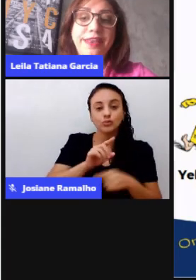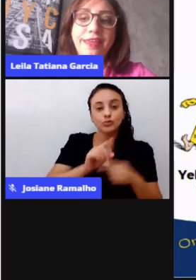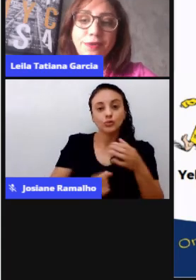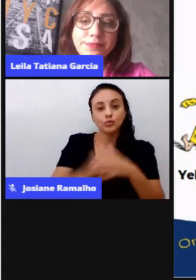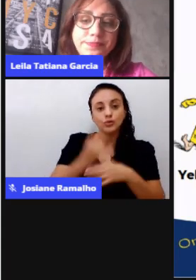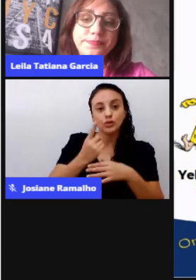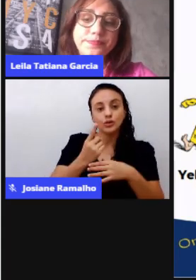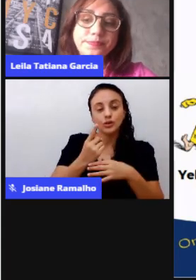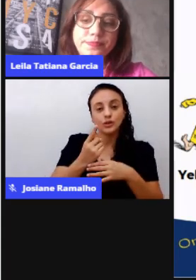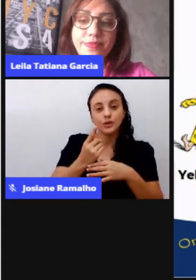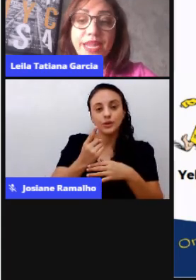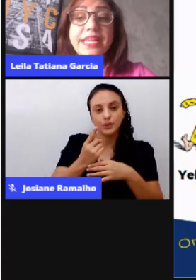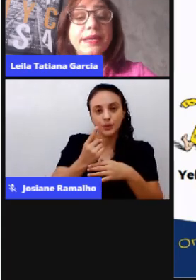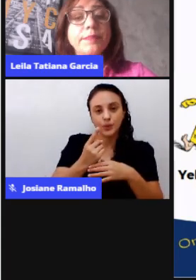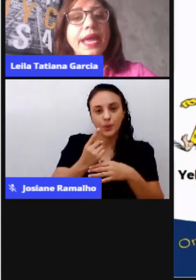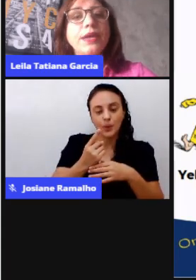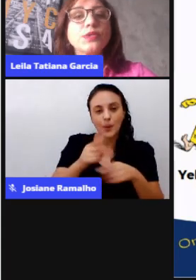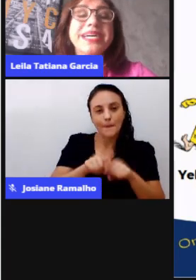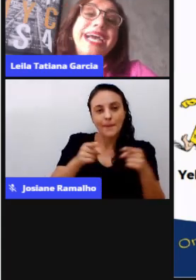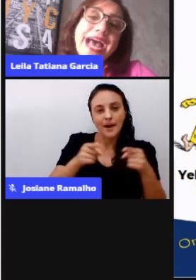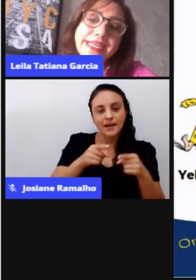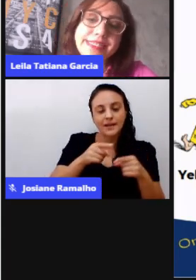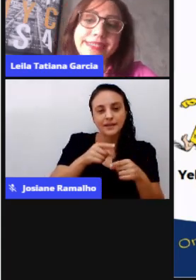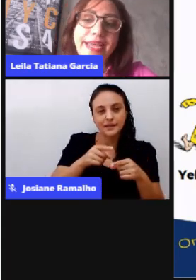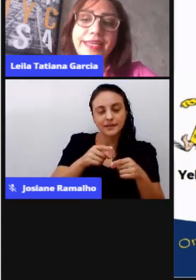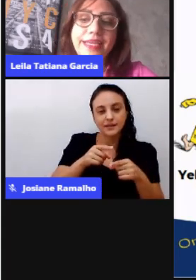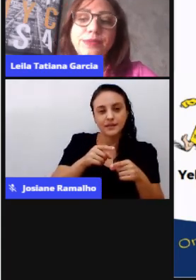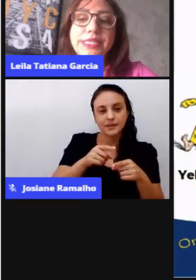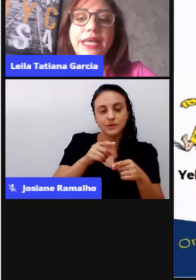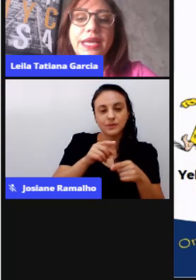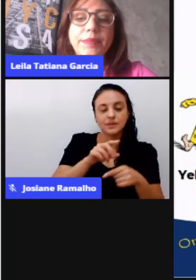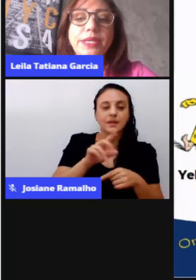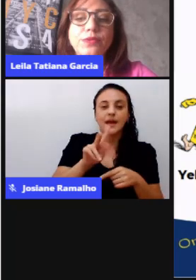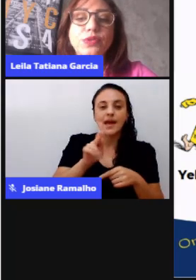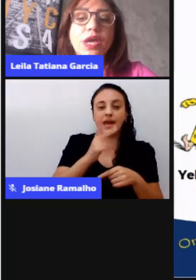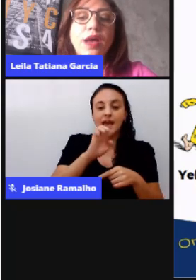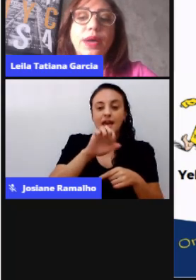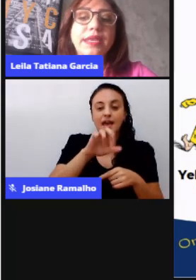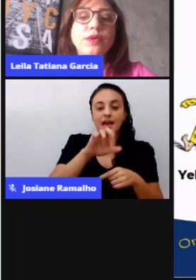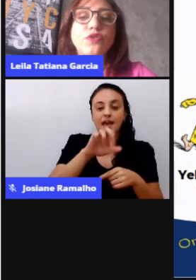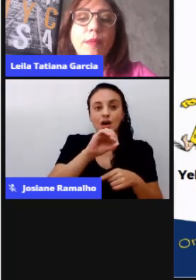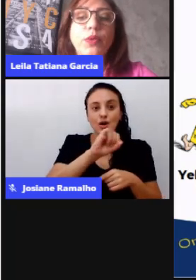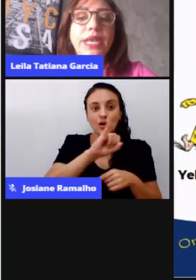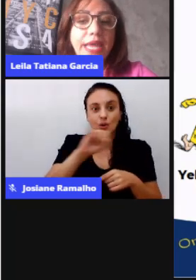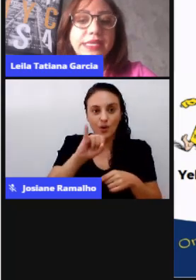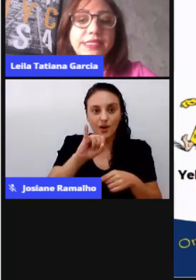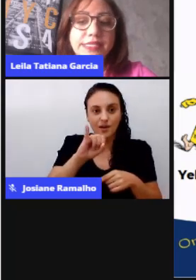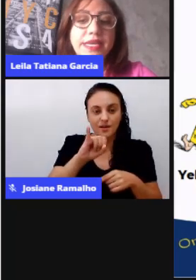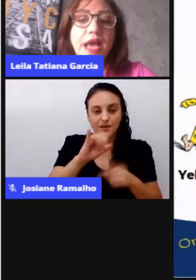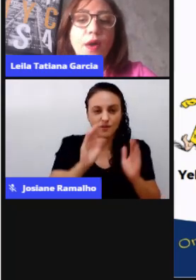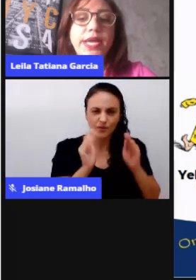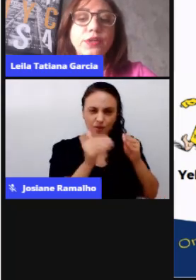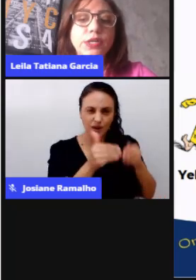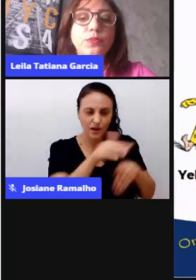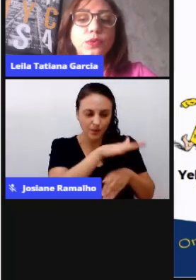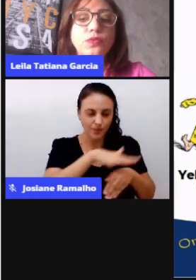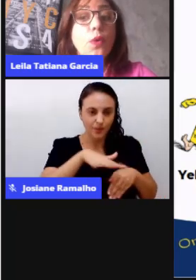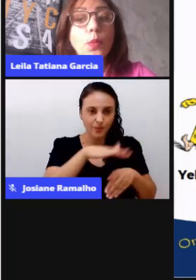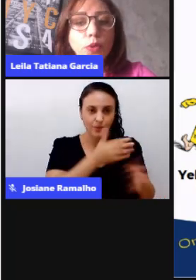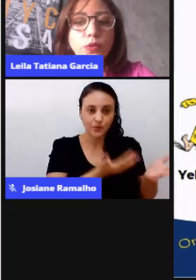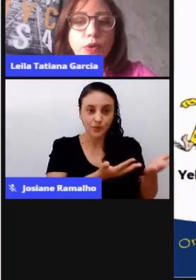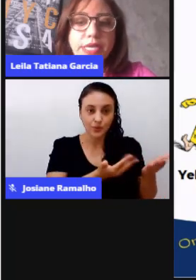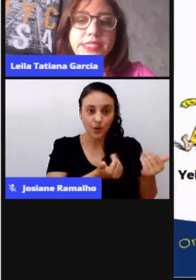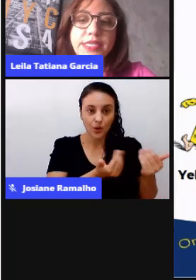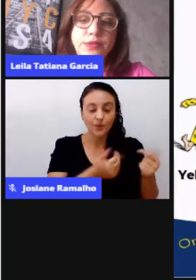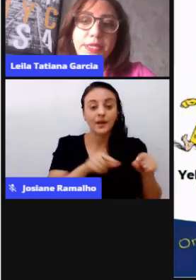mais juvenil, e também os mangás, né? Quem não se lembra dos quadrinhos japoneses ao redor do mundo